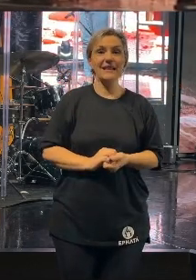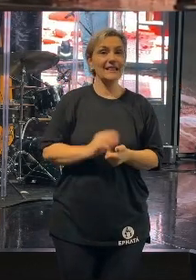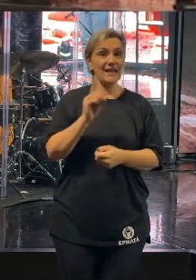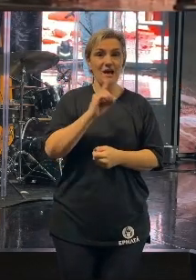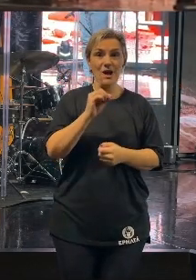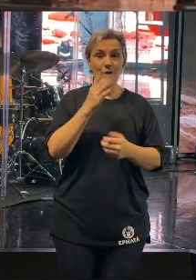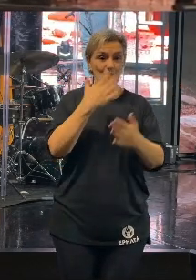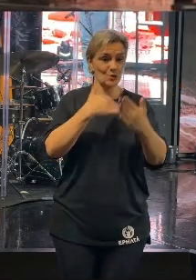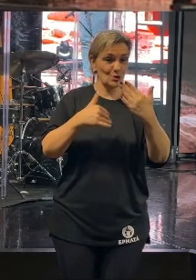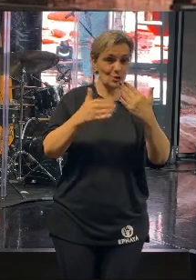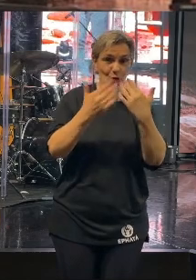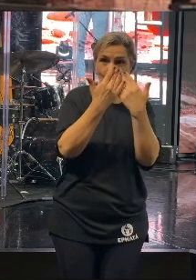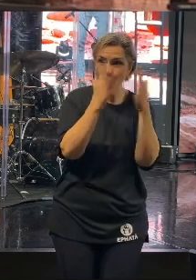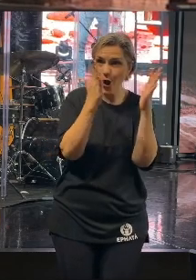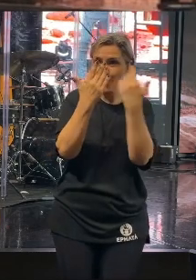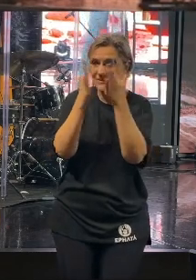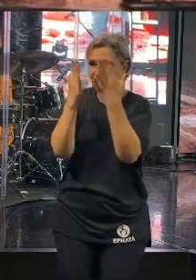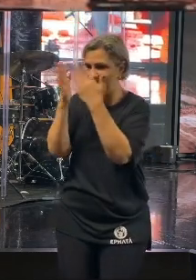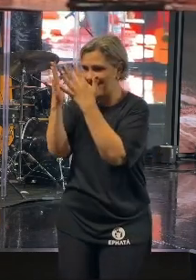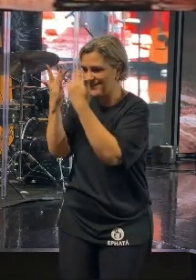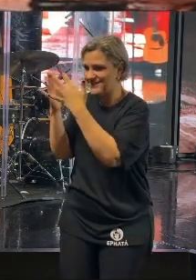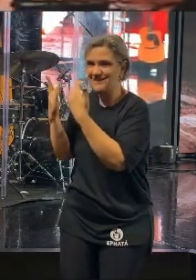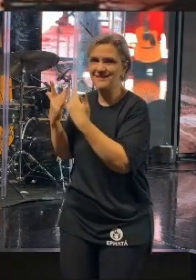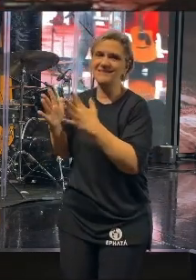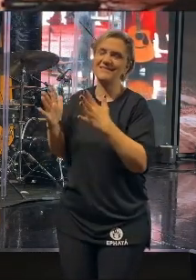Todas as portas se abriram.